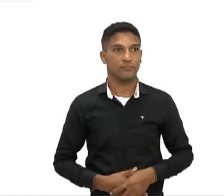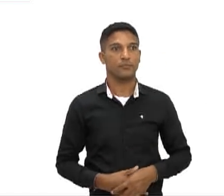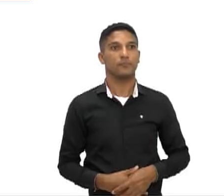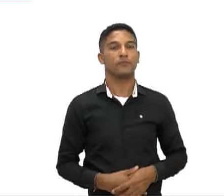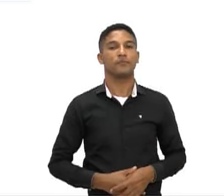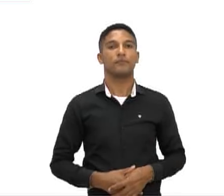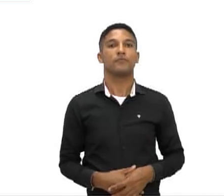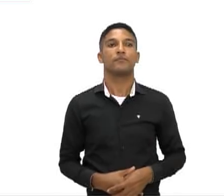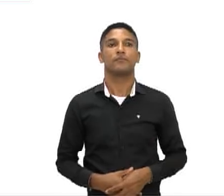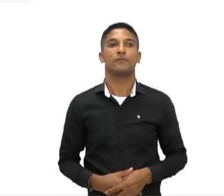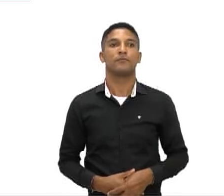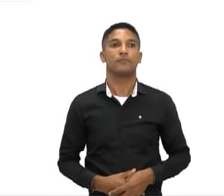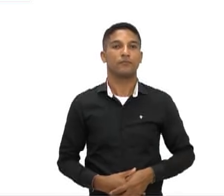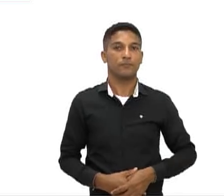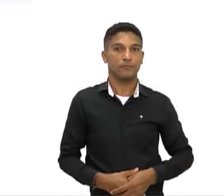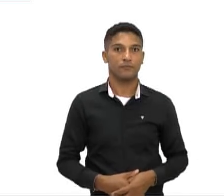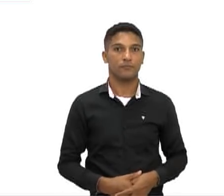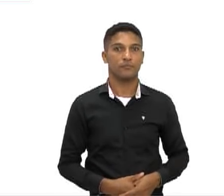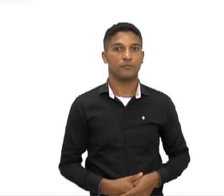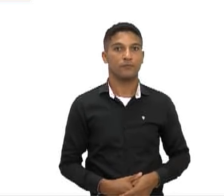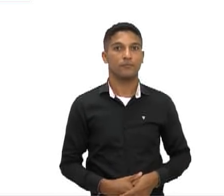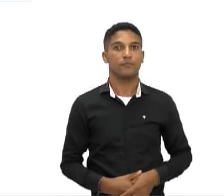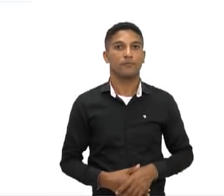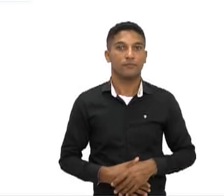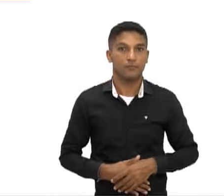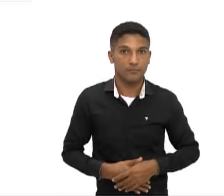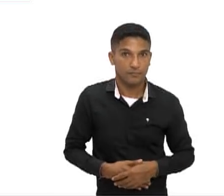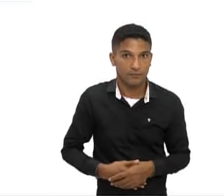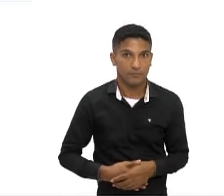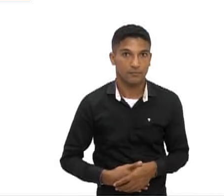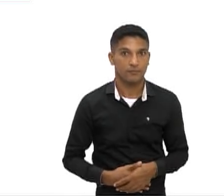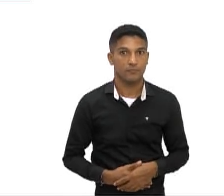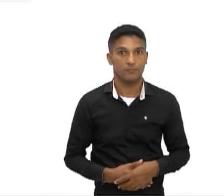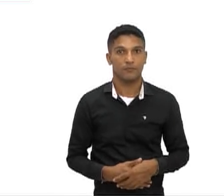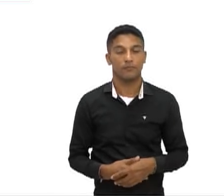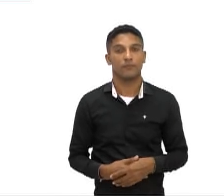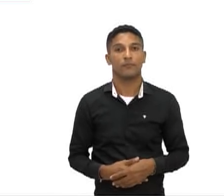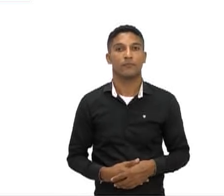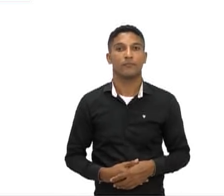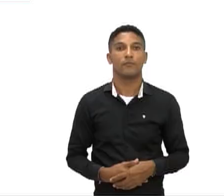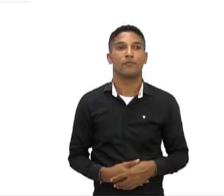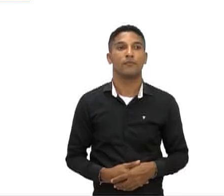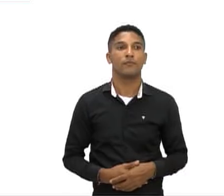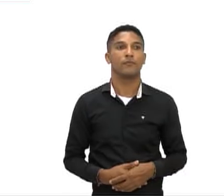e um gato. Dividiu entre o mais velho, o segundo filho e o caçula.